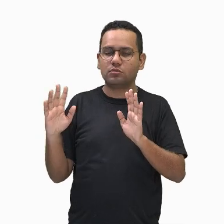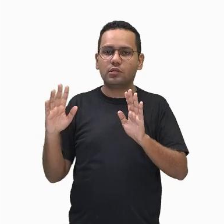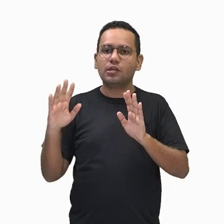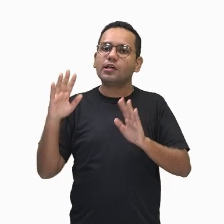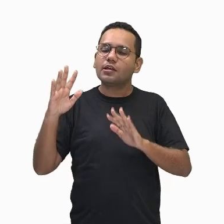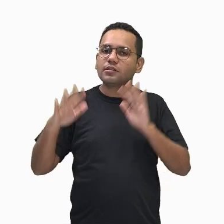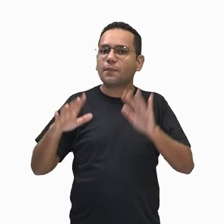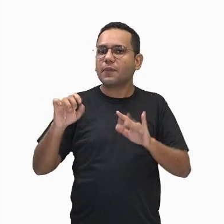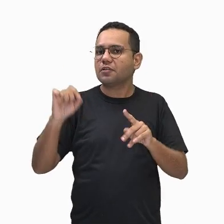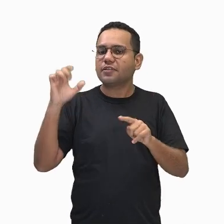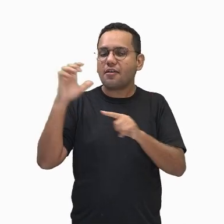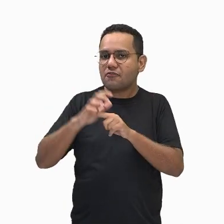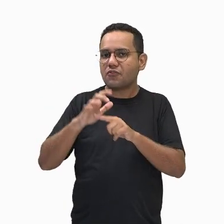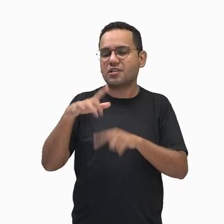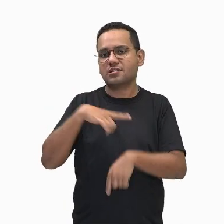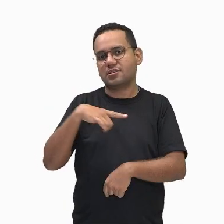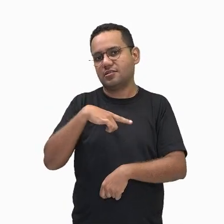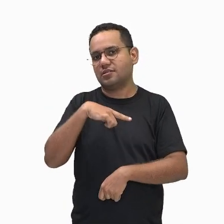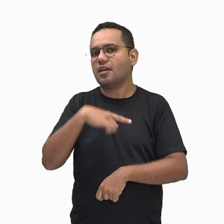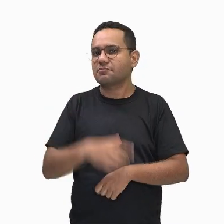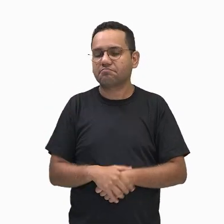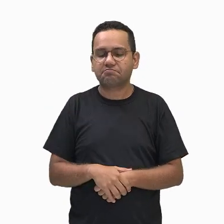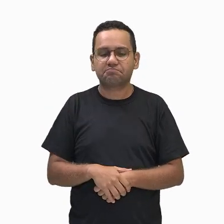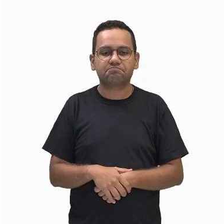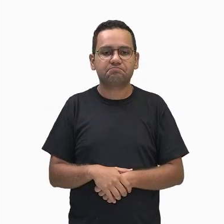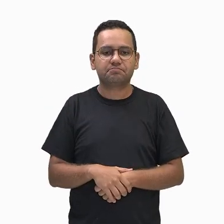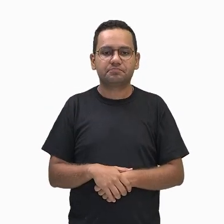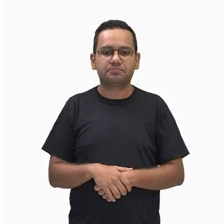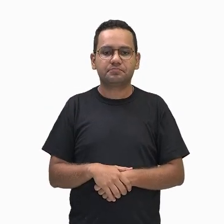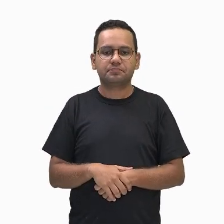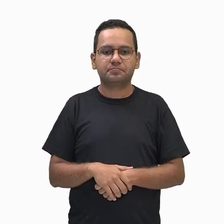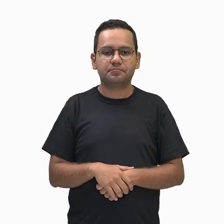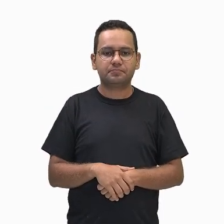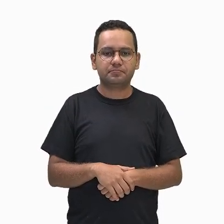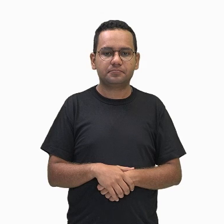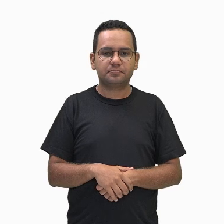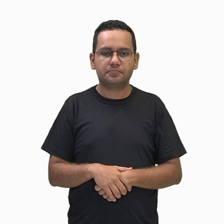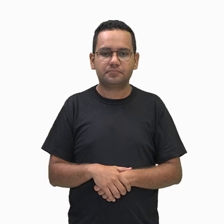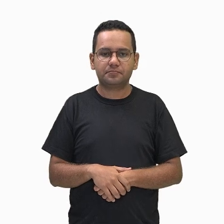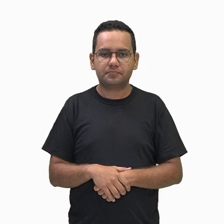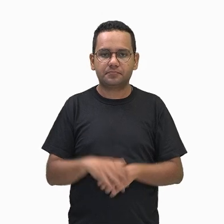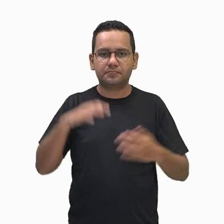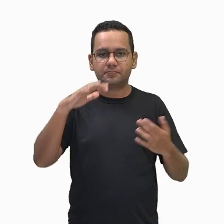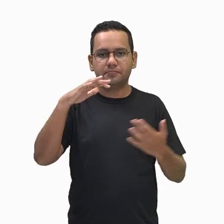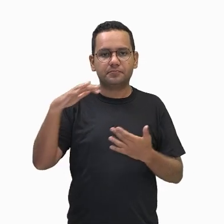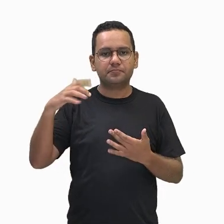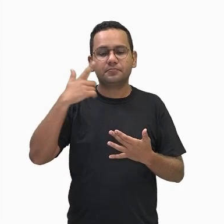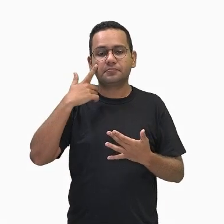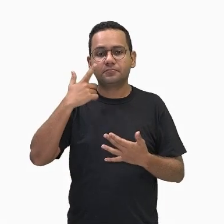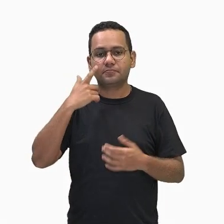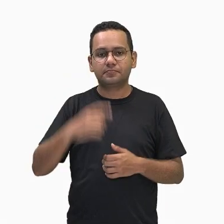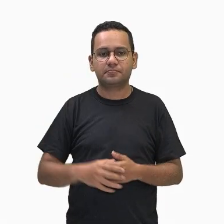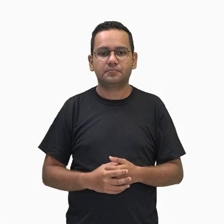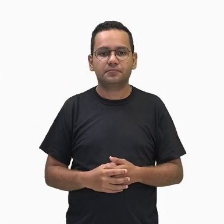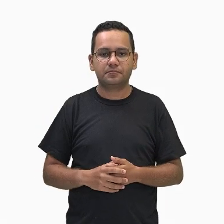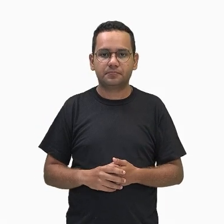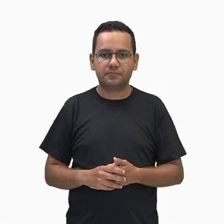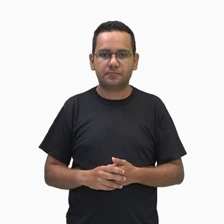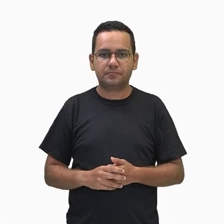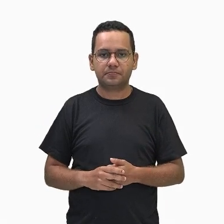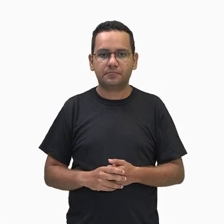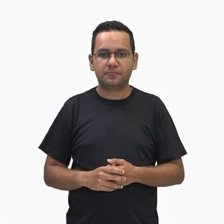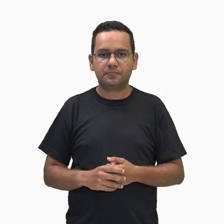que for aplicada ao corpo. Sobre ainda agora propriedades da matéria, a gente fala sobre